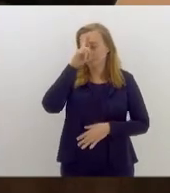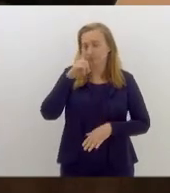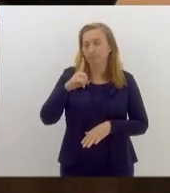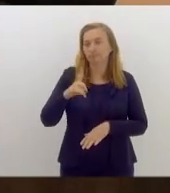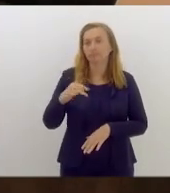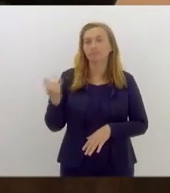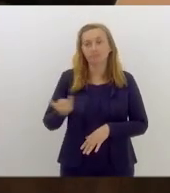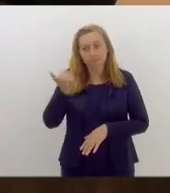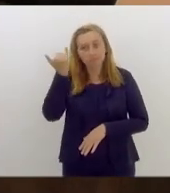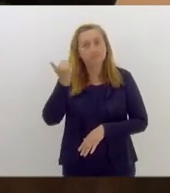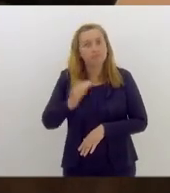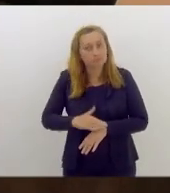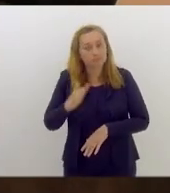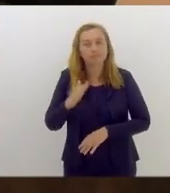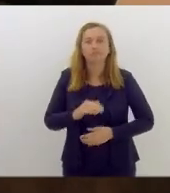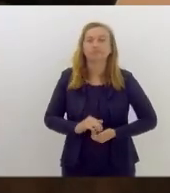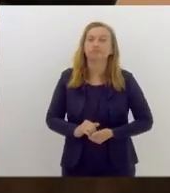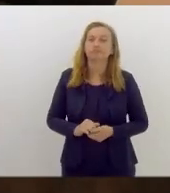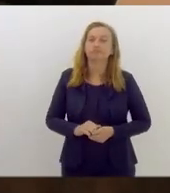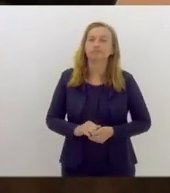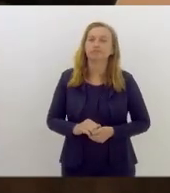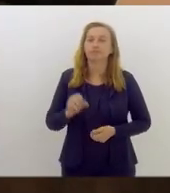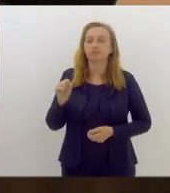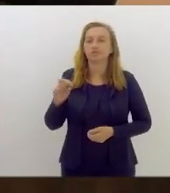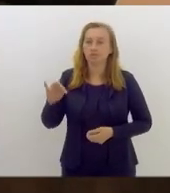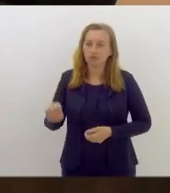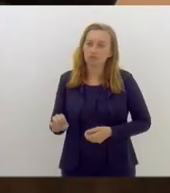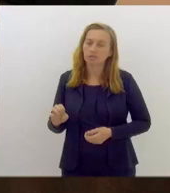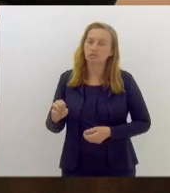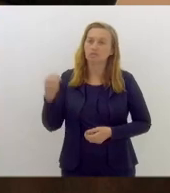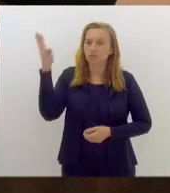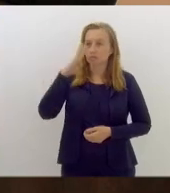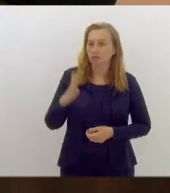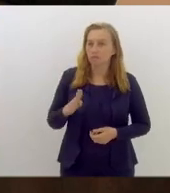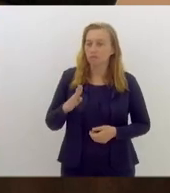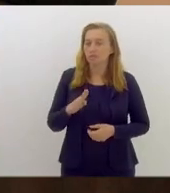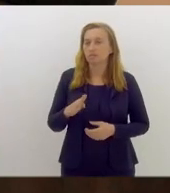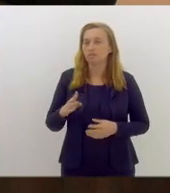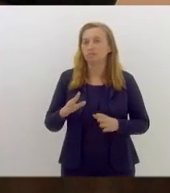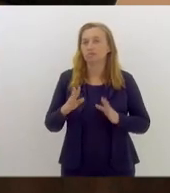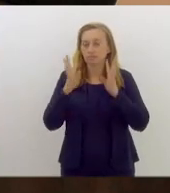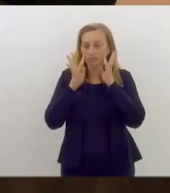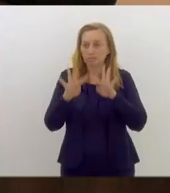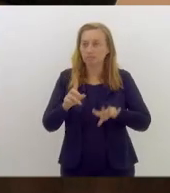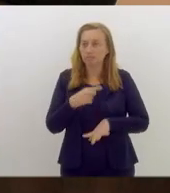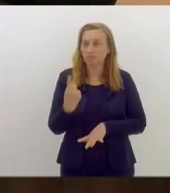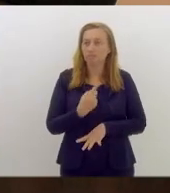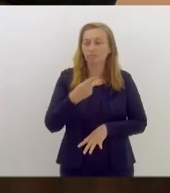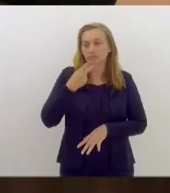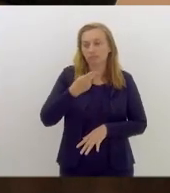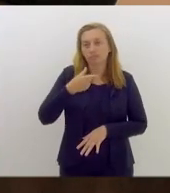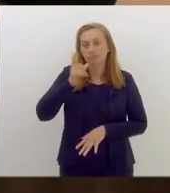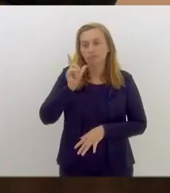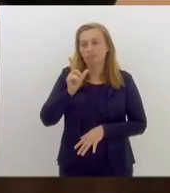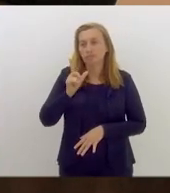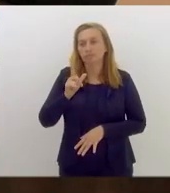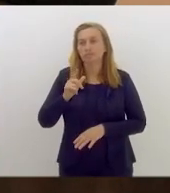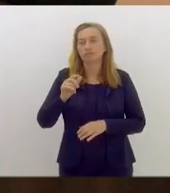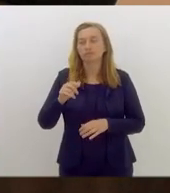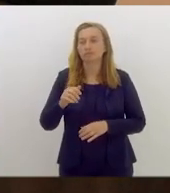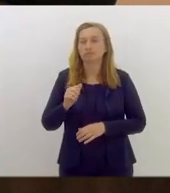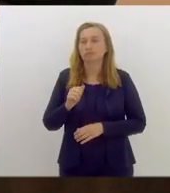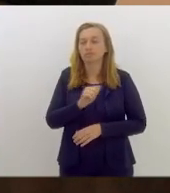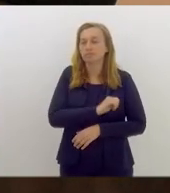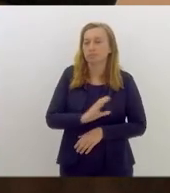importantes da nossa rede de hospitais universitários do Sudeste brasileiro, merece toda a nossa atenção. Eu falei ontem, André, longamente